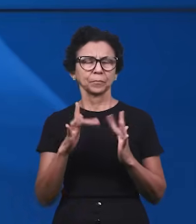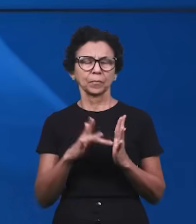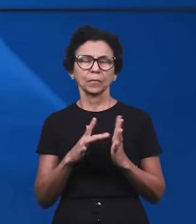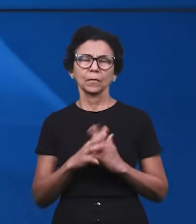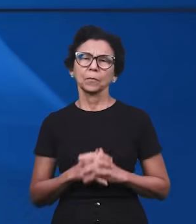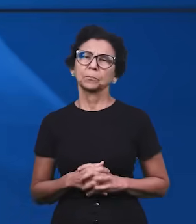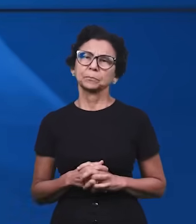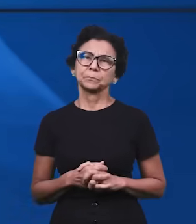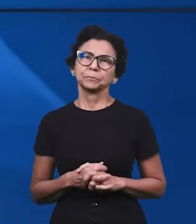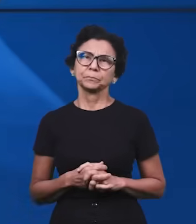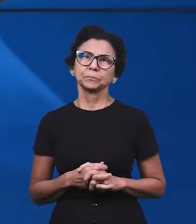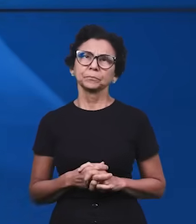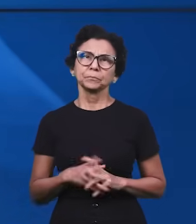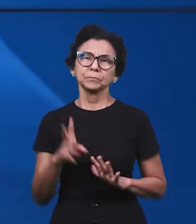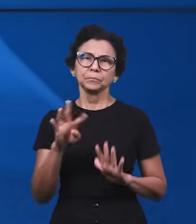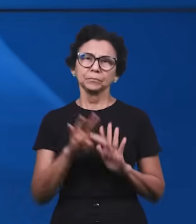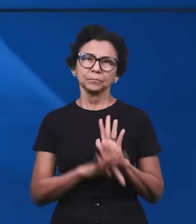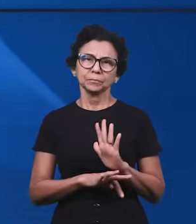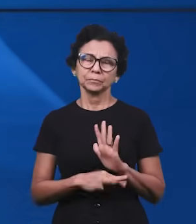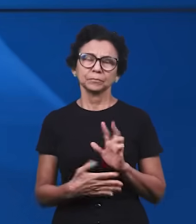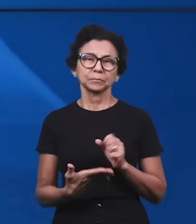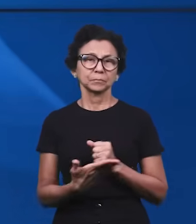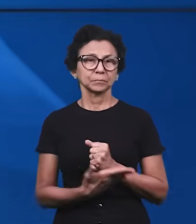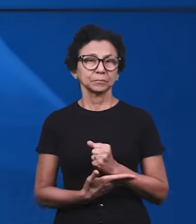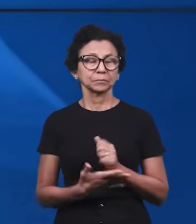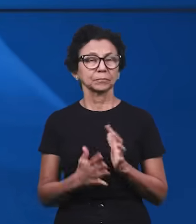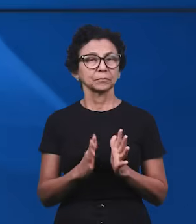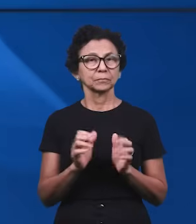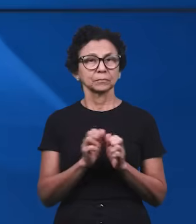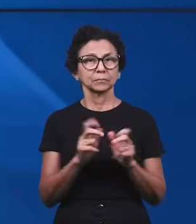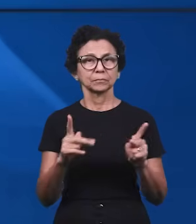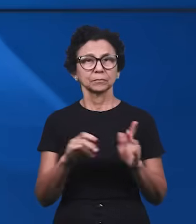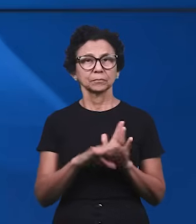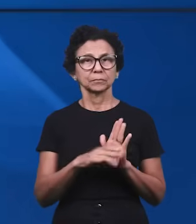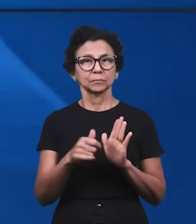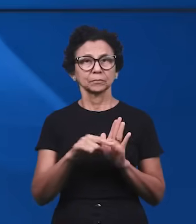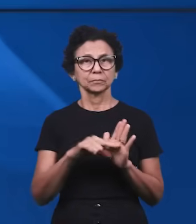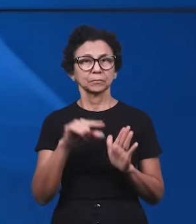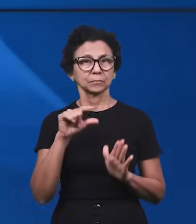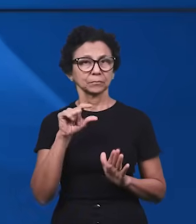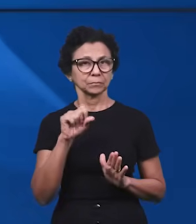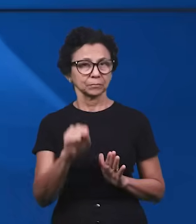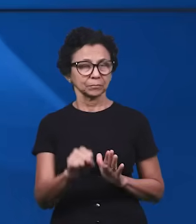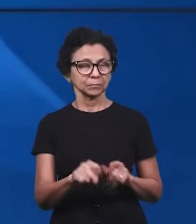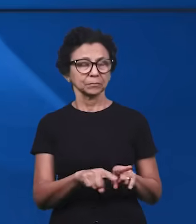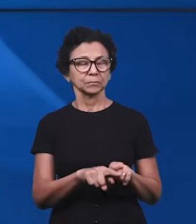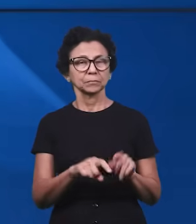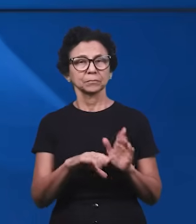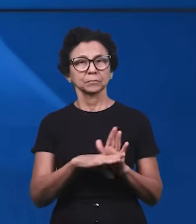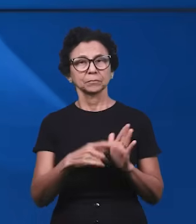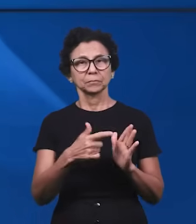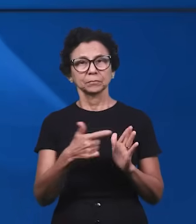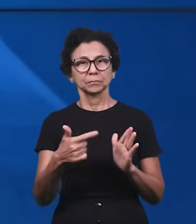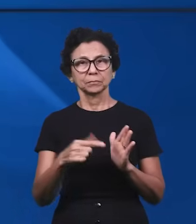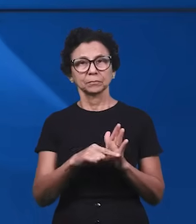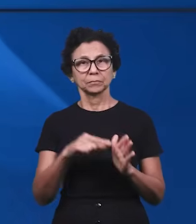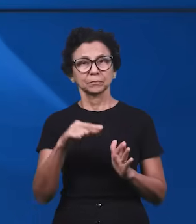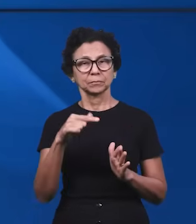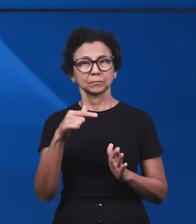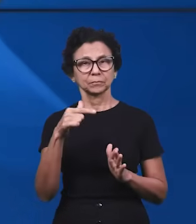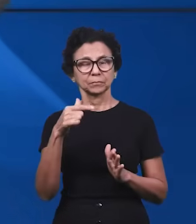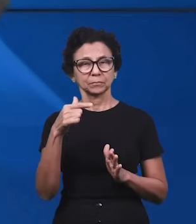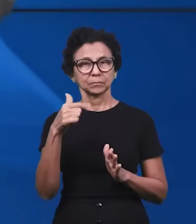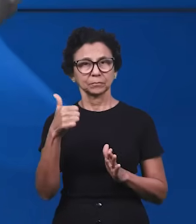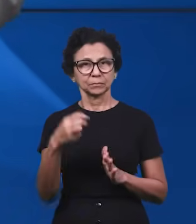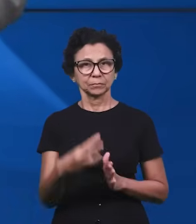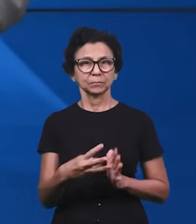livro do Apocalipse. Temos como texto base para esta semana Apocalipse capítulo 1, verso 8 e também capítulo 22, verso 13.